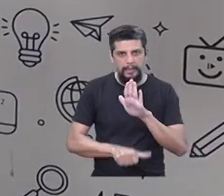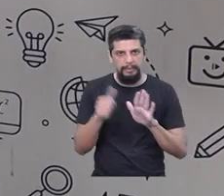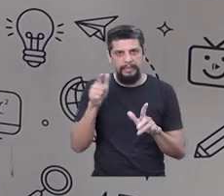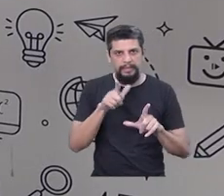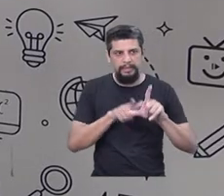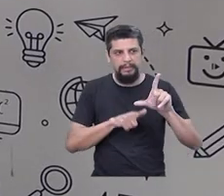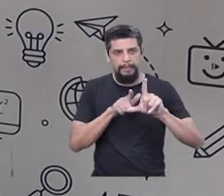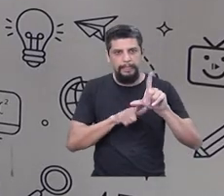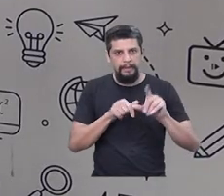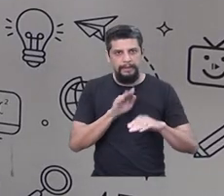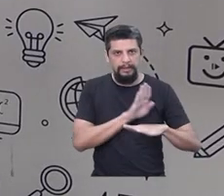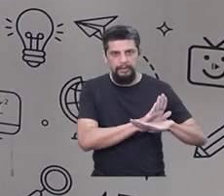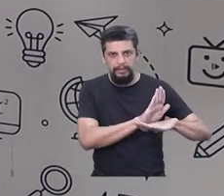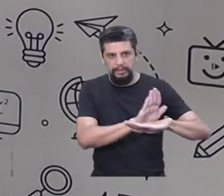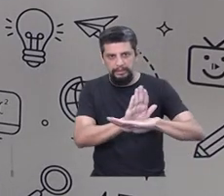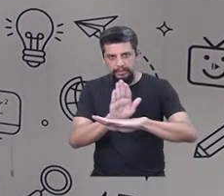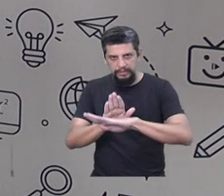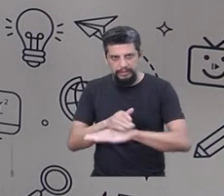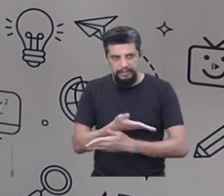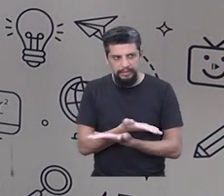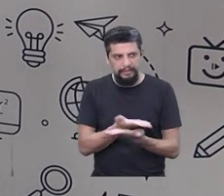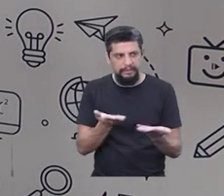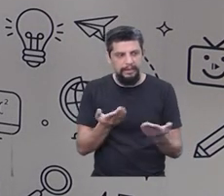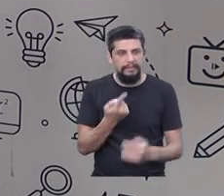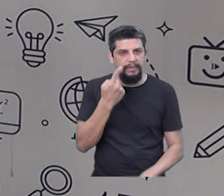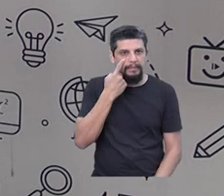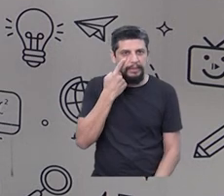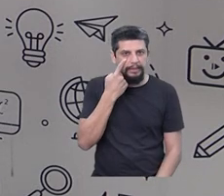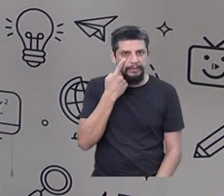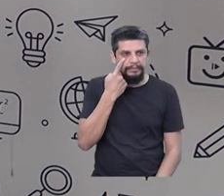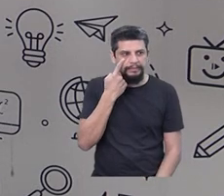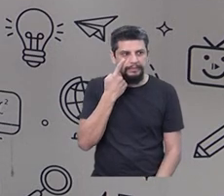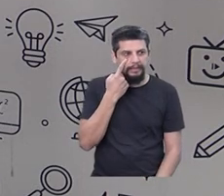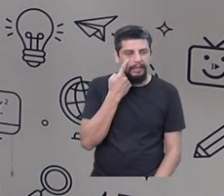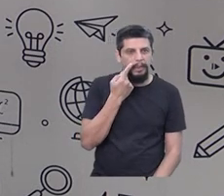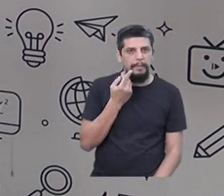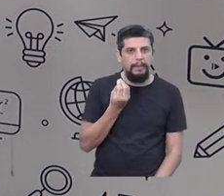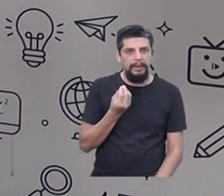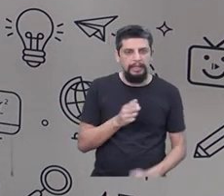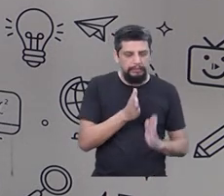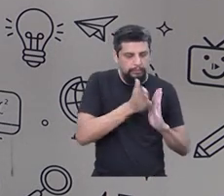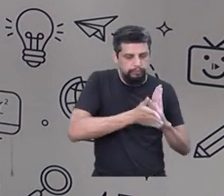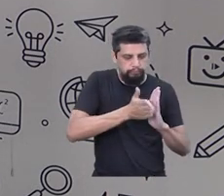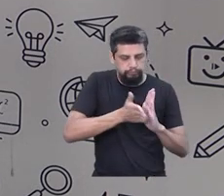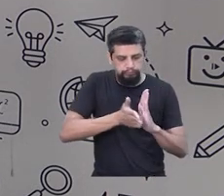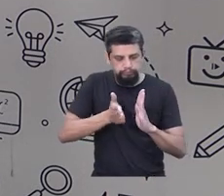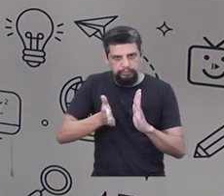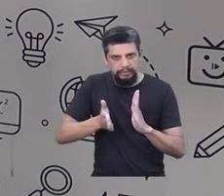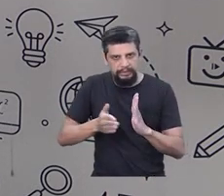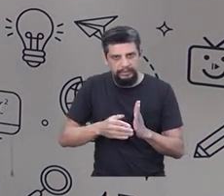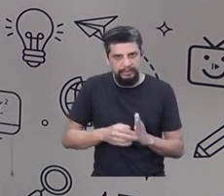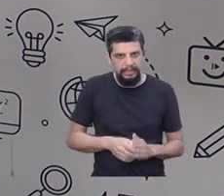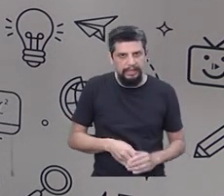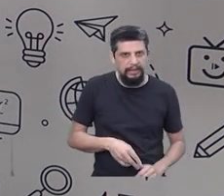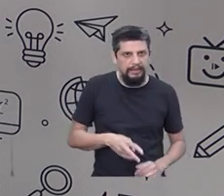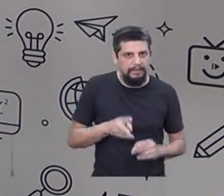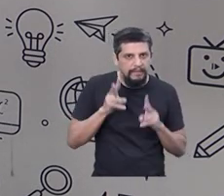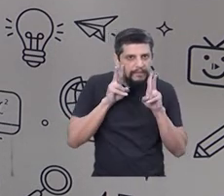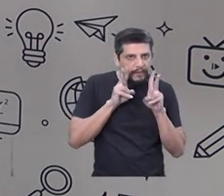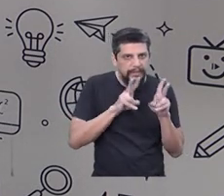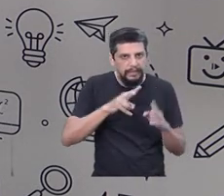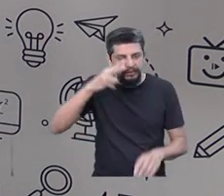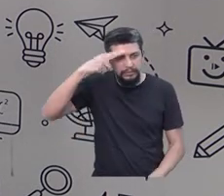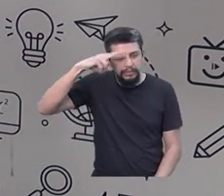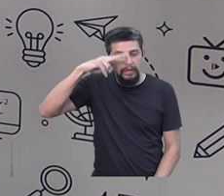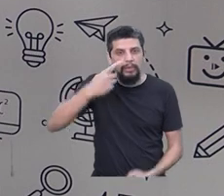primeira letra, tá bom? Para ajudar, né? Eu acho que dá. Vamos ajudar, porque é muito da sequência ali, da história.